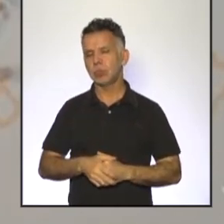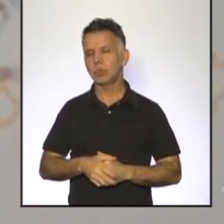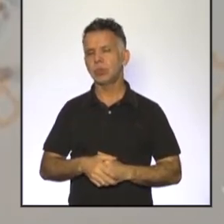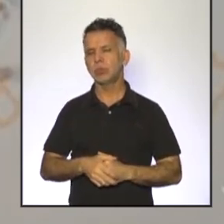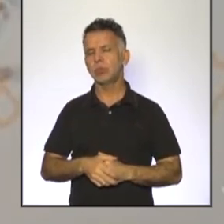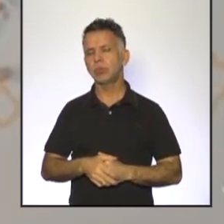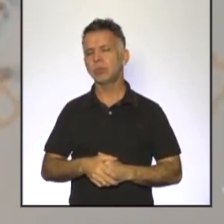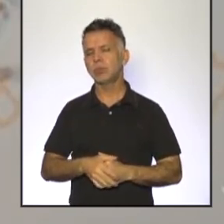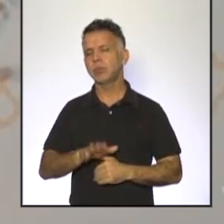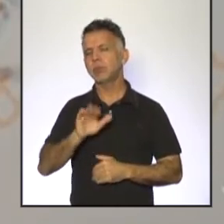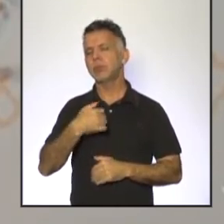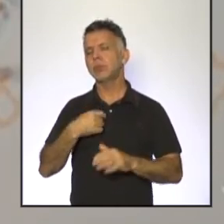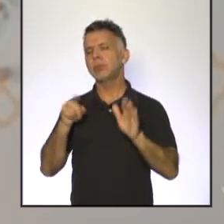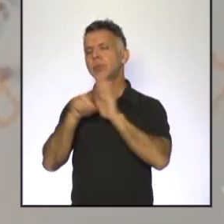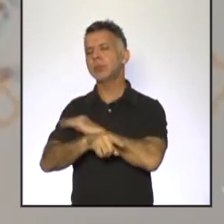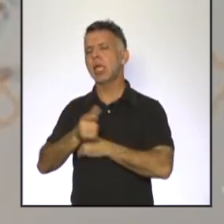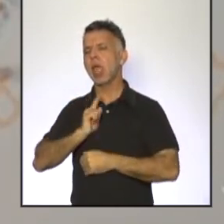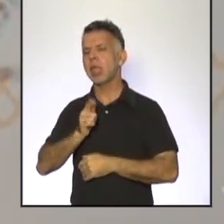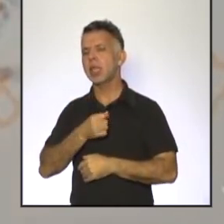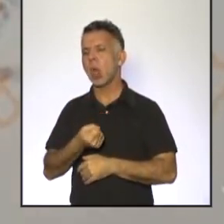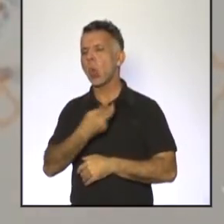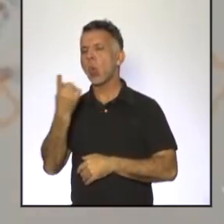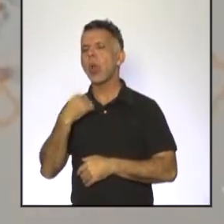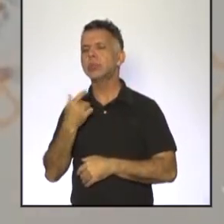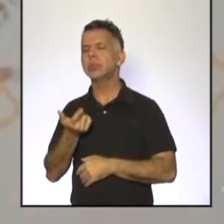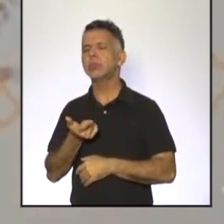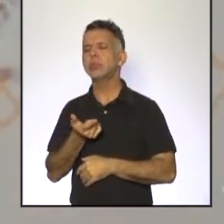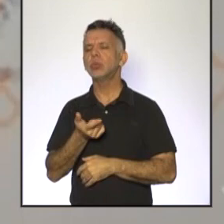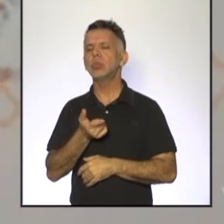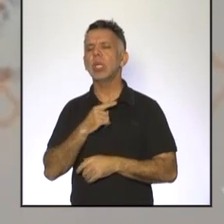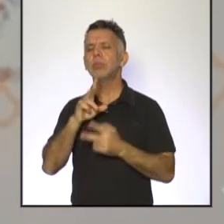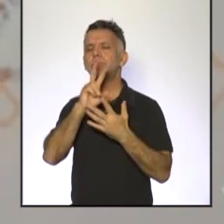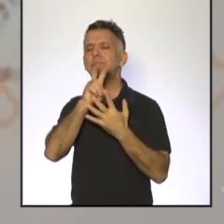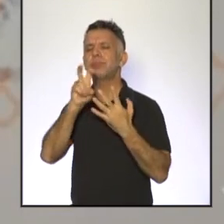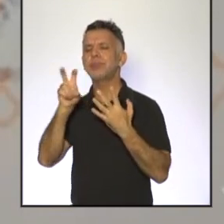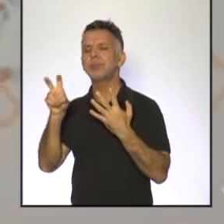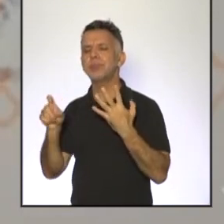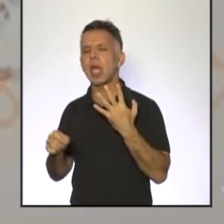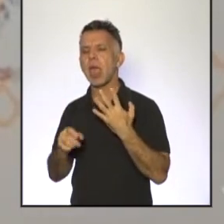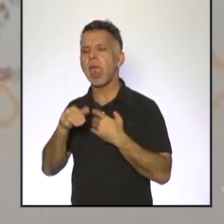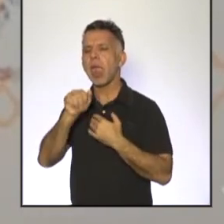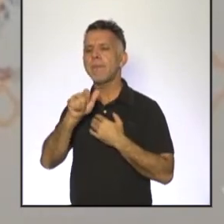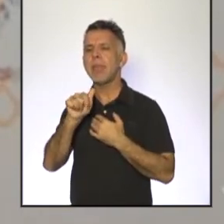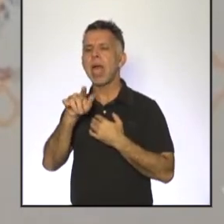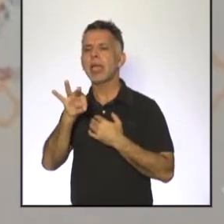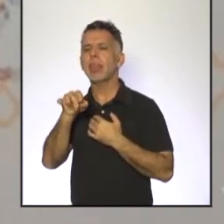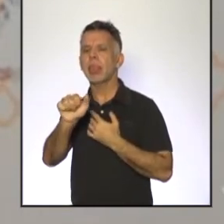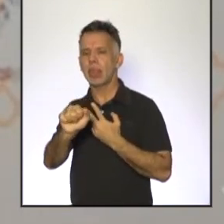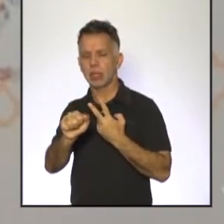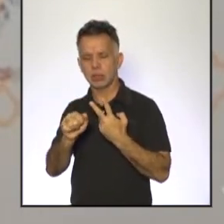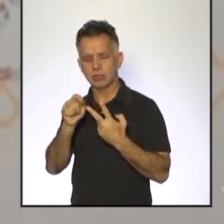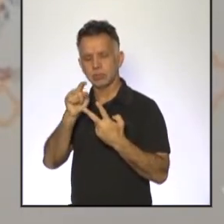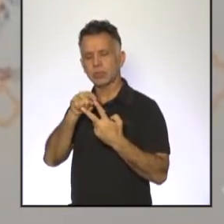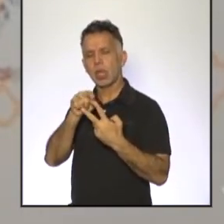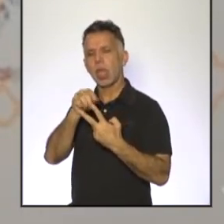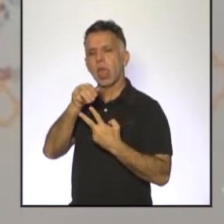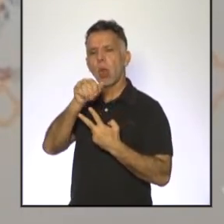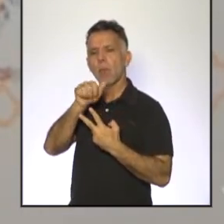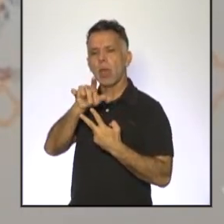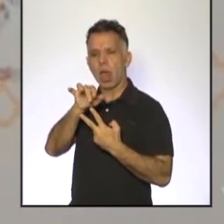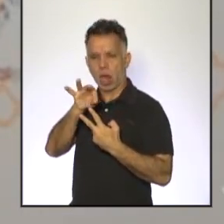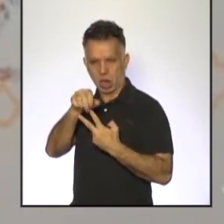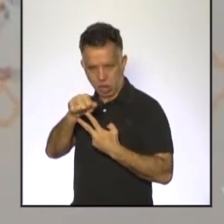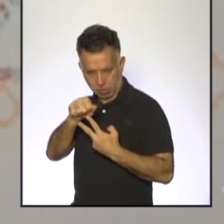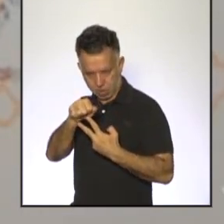quantos tipos de magmas? Acho que a Suri Franco perguntou. Basicamente existem 3 tipos de magmas. Os magmas que vão gerar o